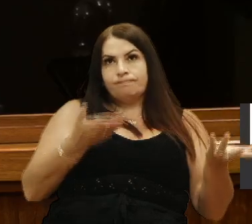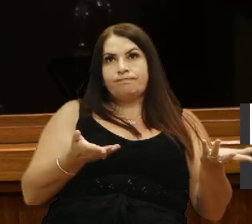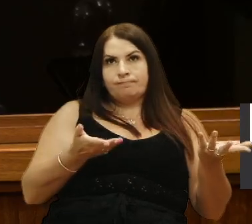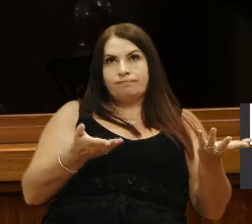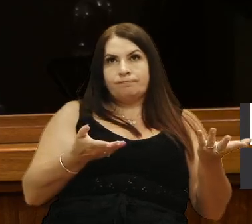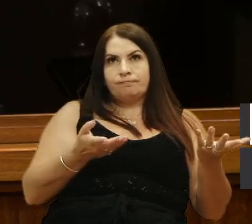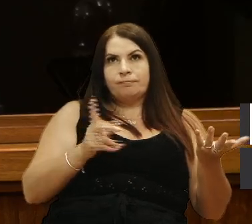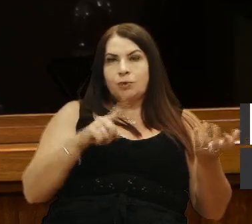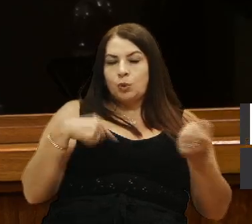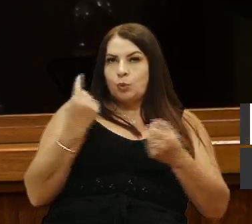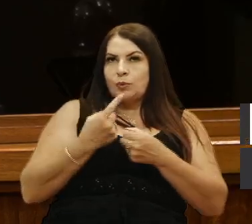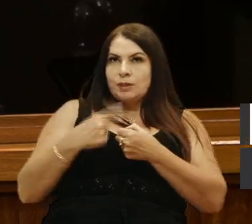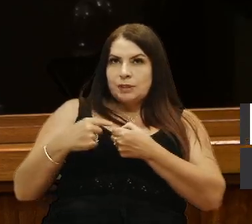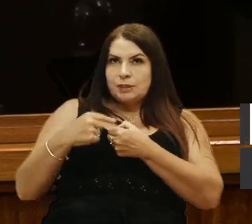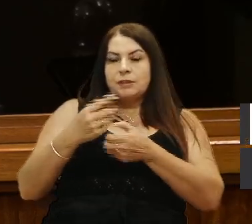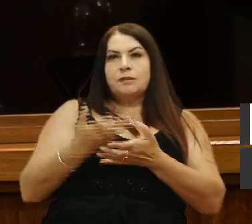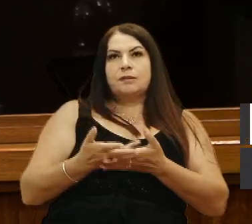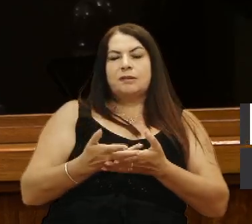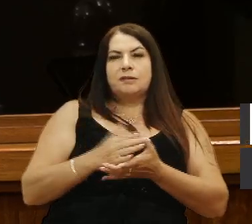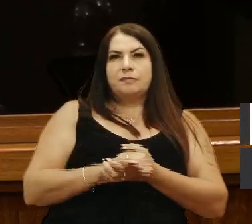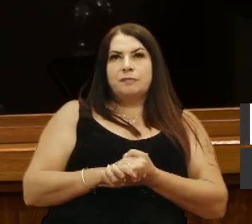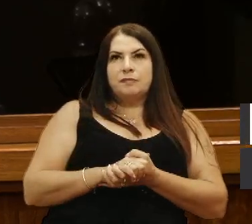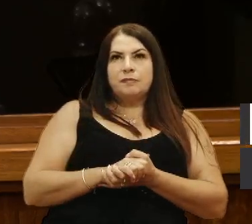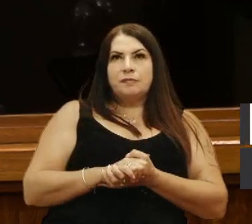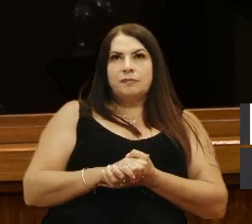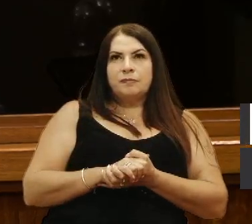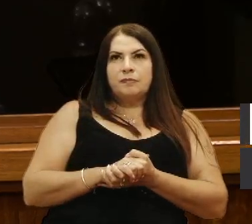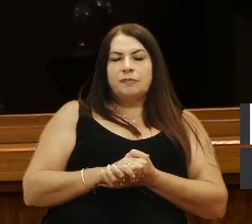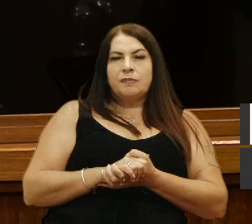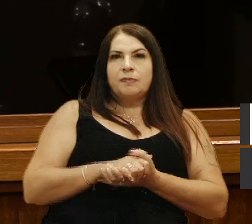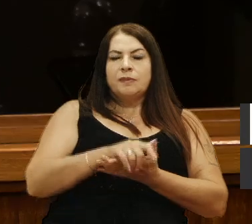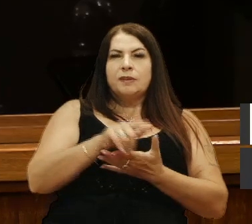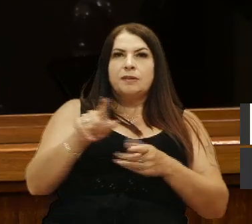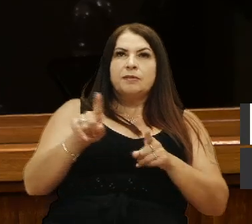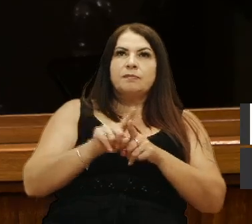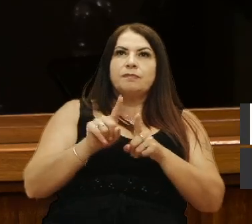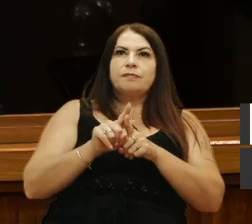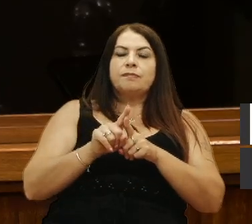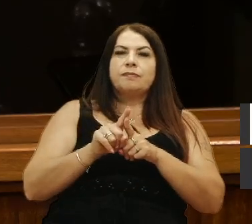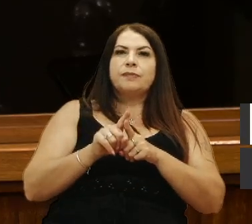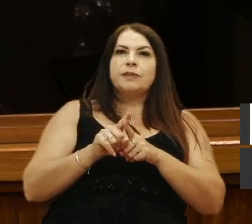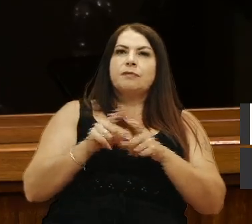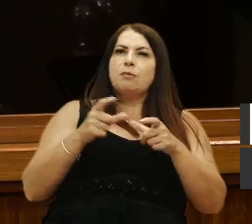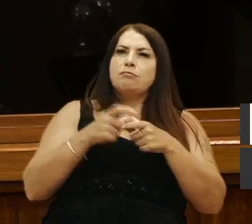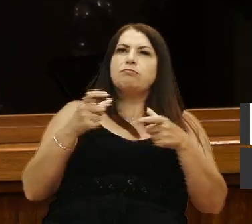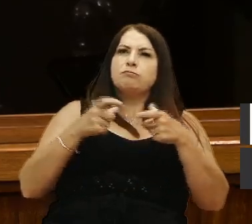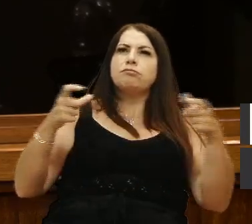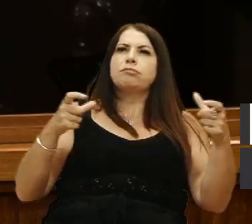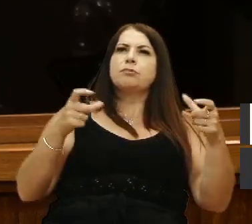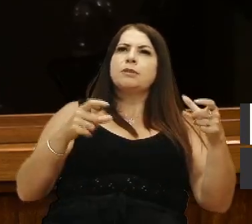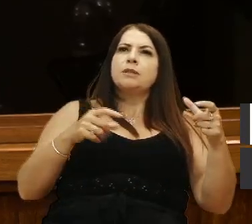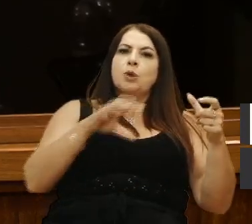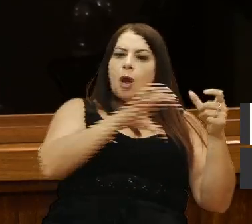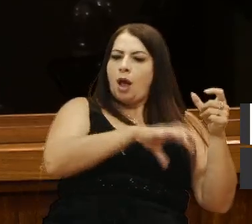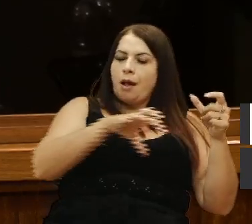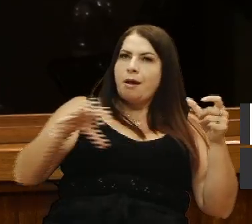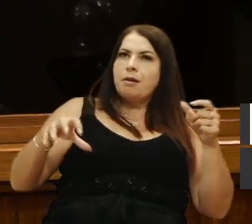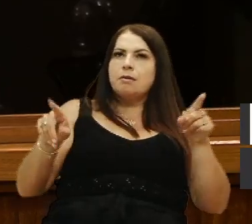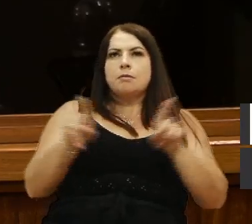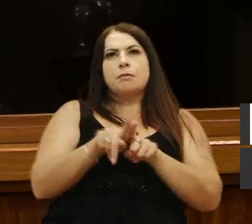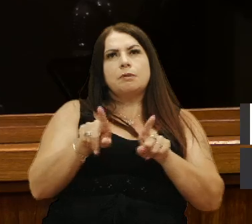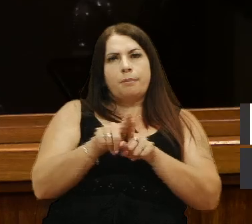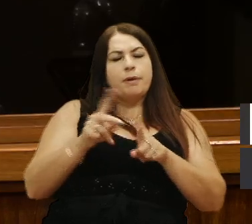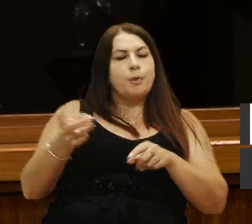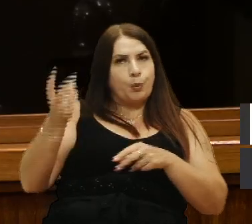a nossa cidade, ela tem que vir num crescente em todas as áreas, inclusive na